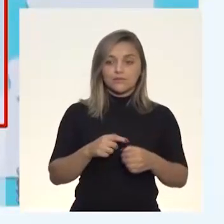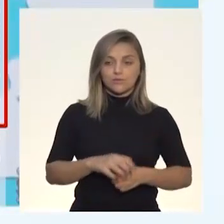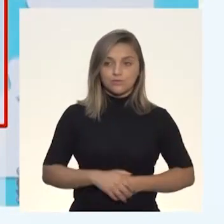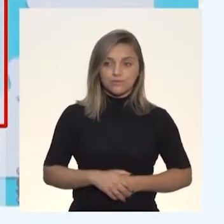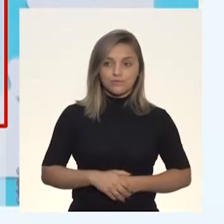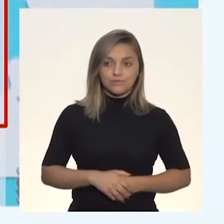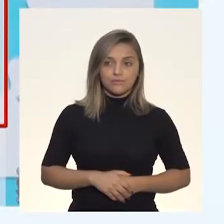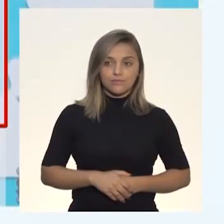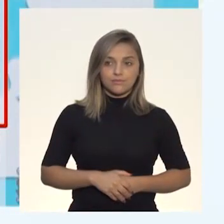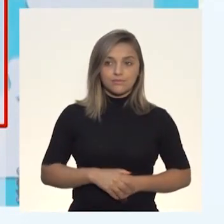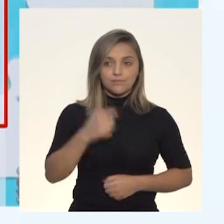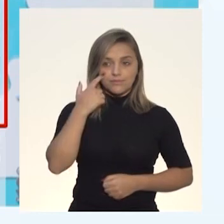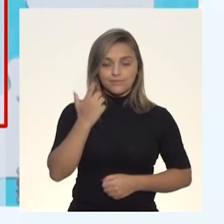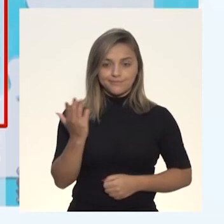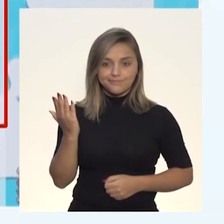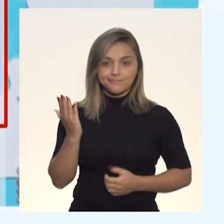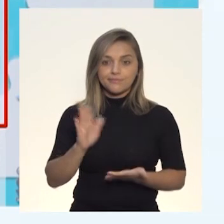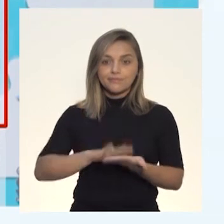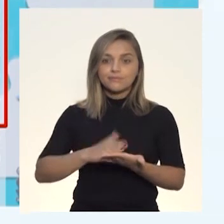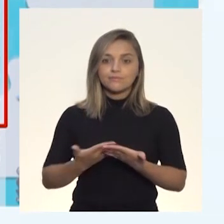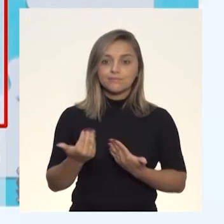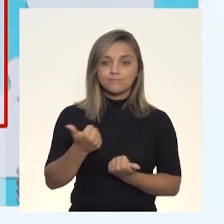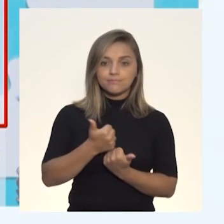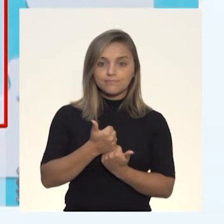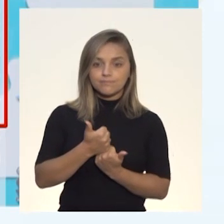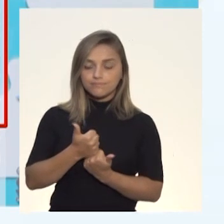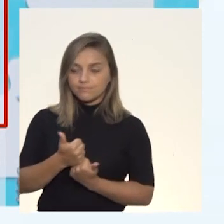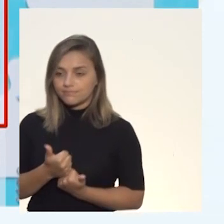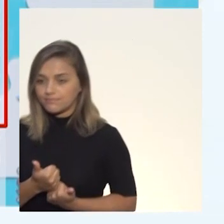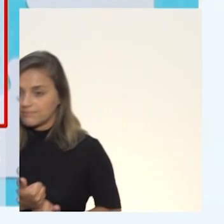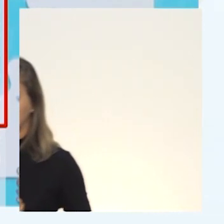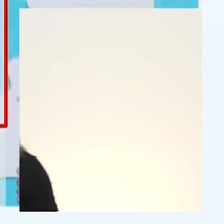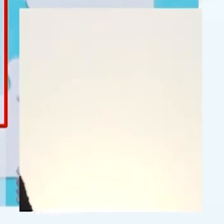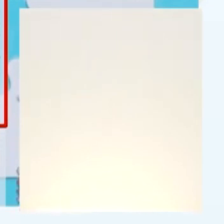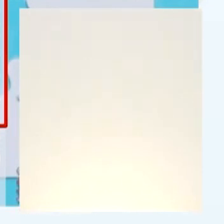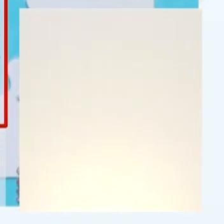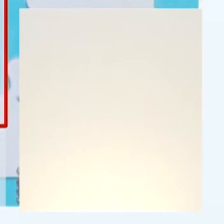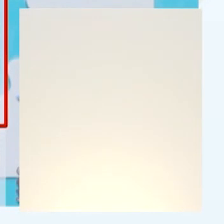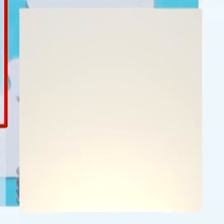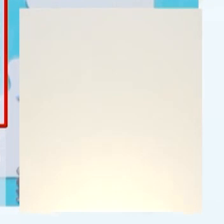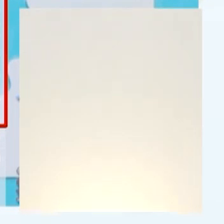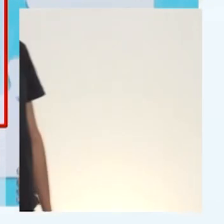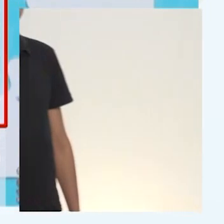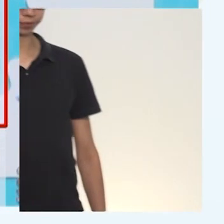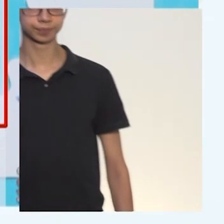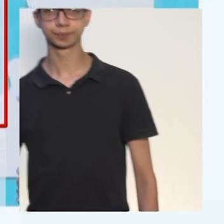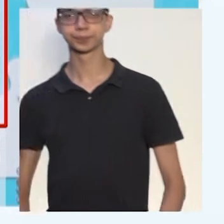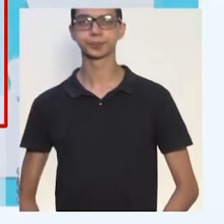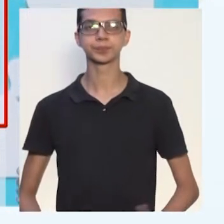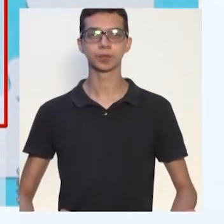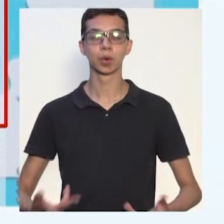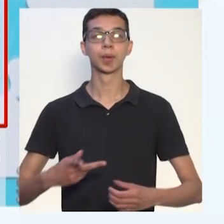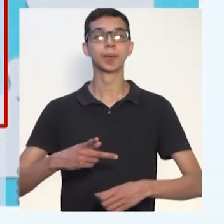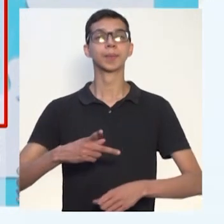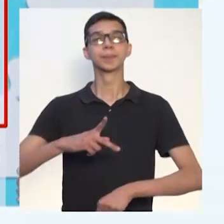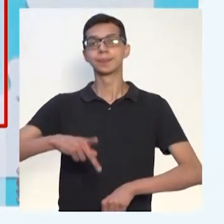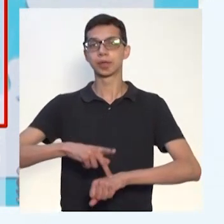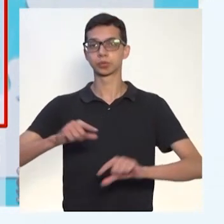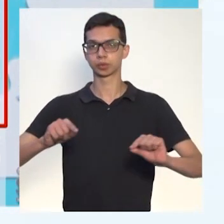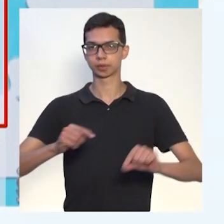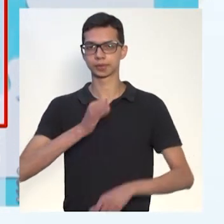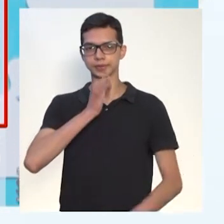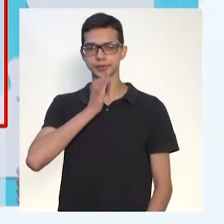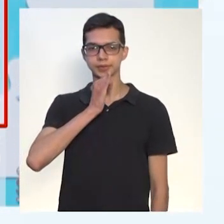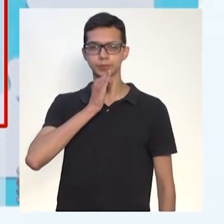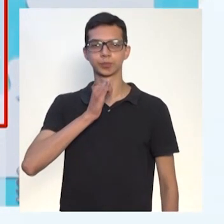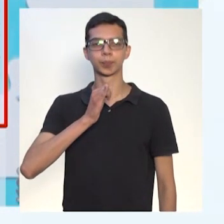que ele está falando aí para a gente? O que ele está dizendo? O país mudou. Quase 120 milhões de pessoas a mais passaram